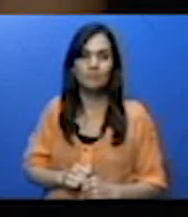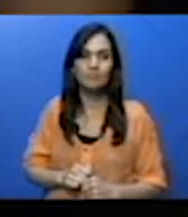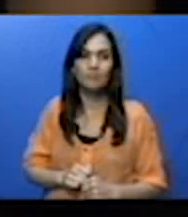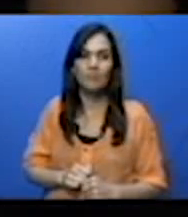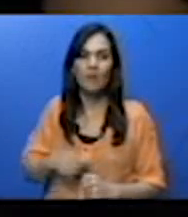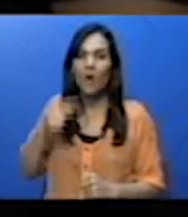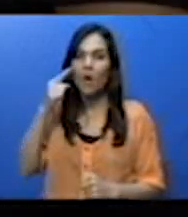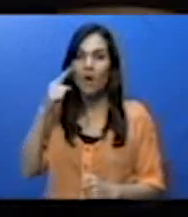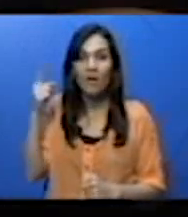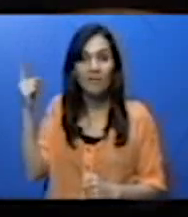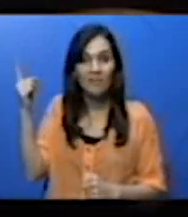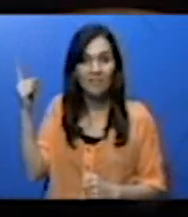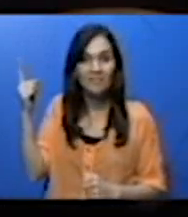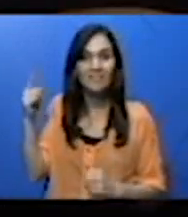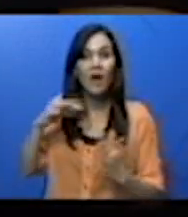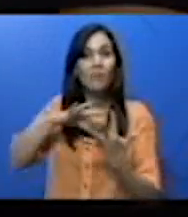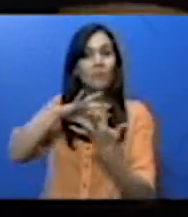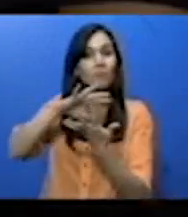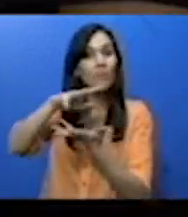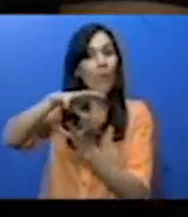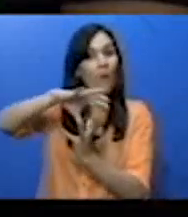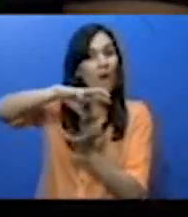Olha só a bola.